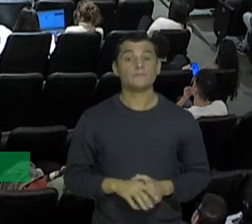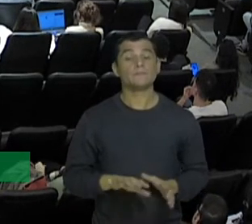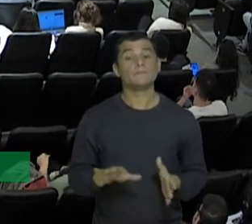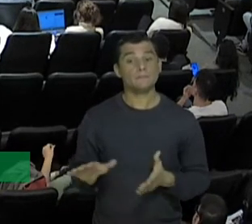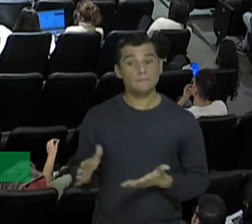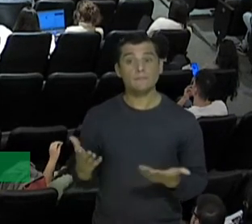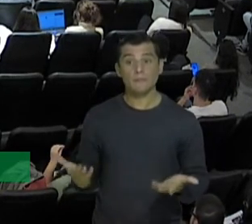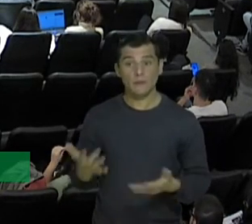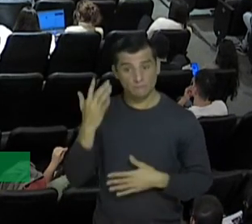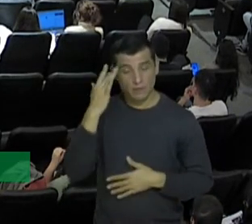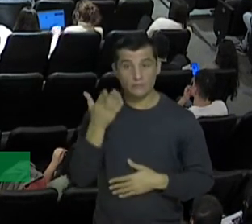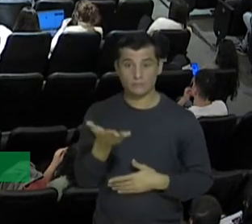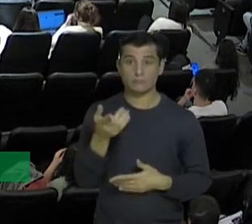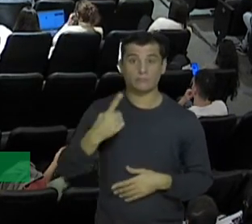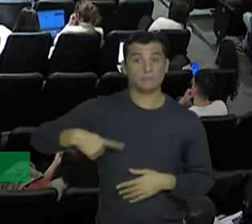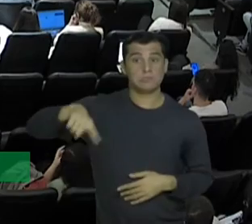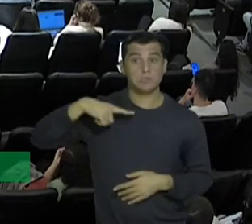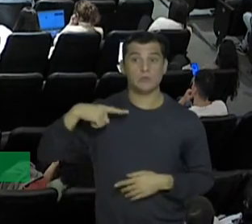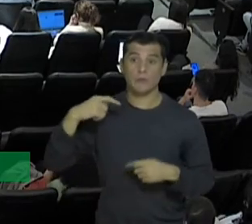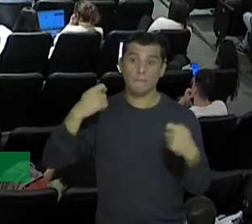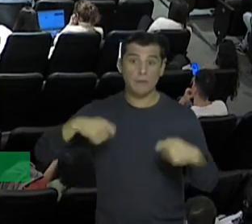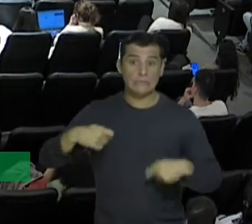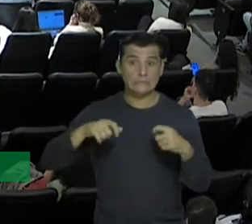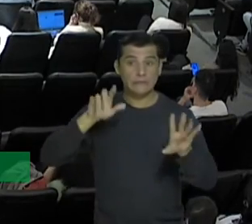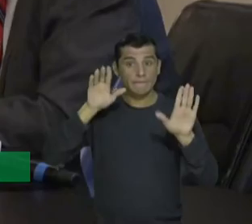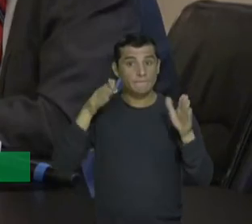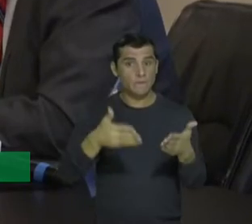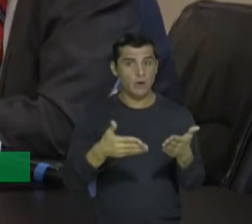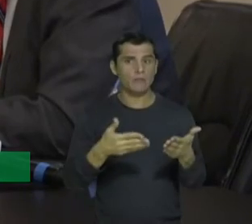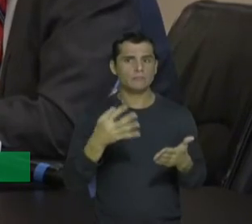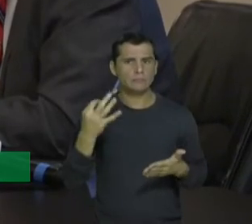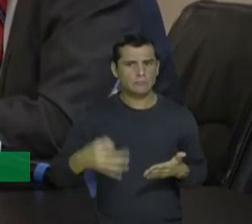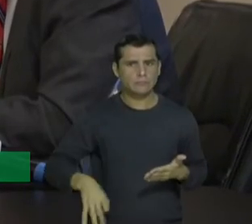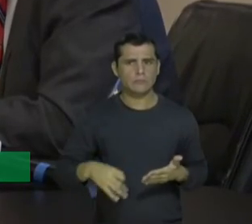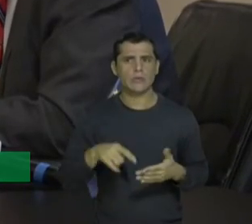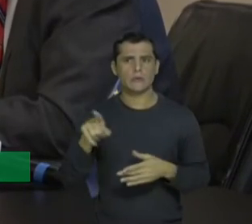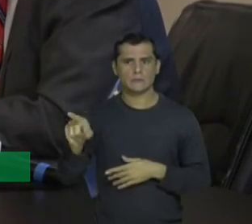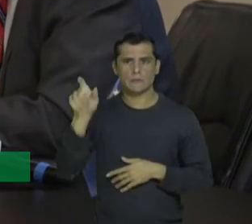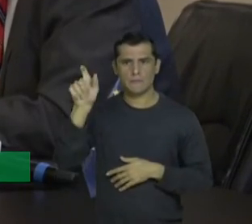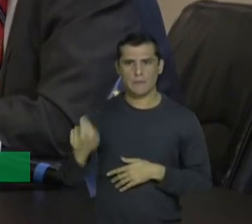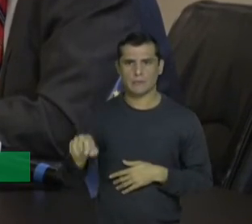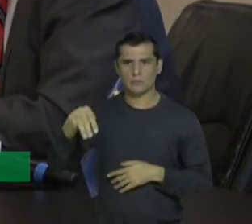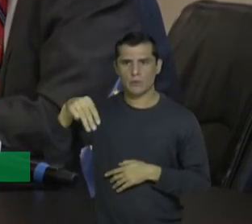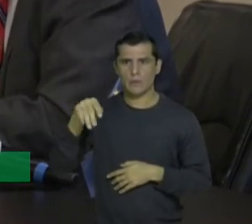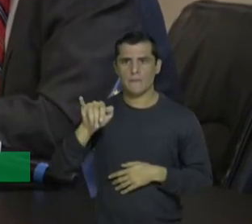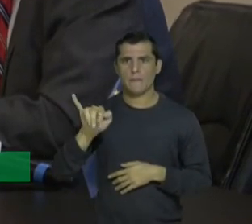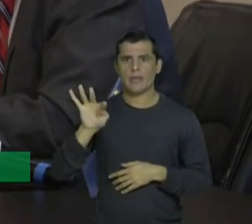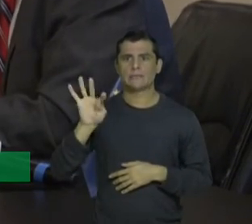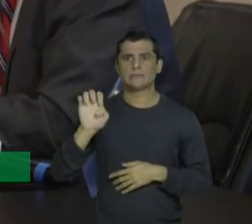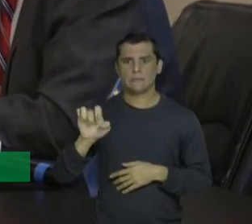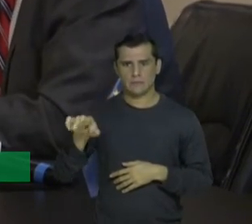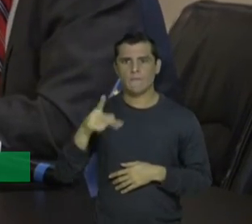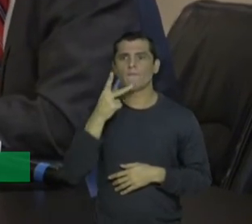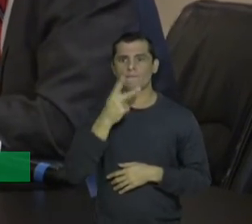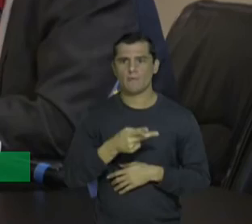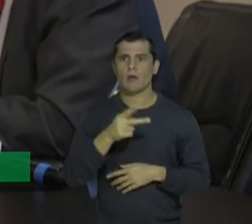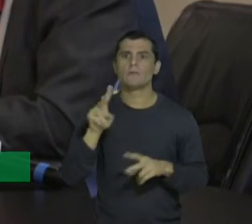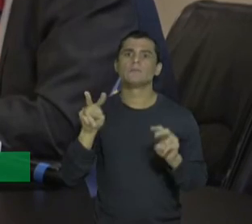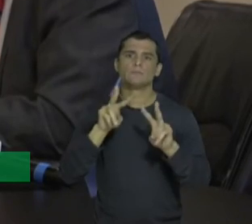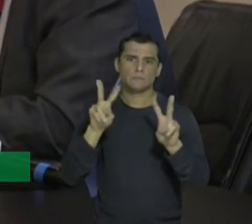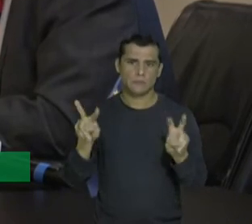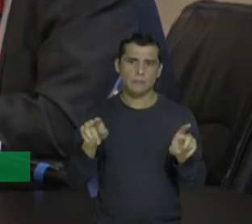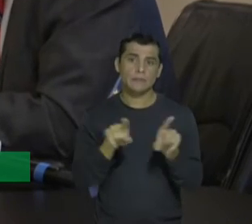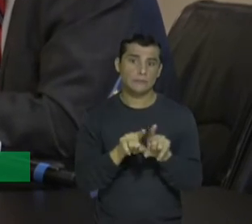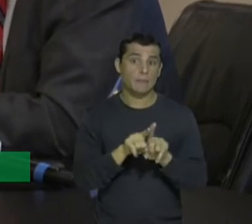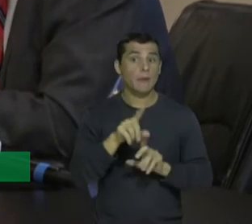precisa eh focar realmente como a d mait falou e e o dvo também